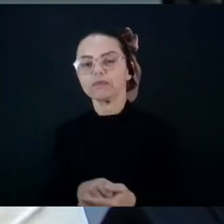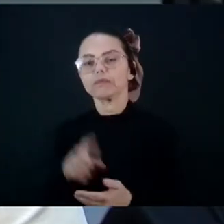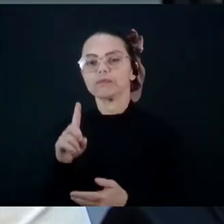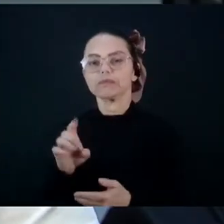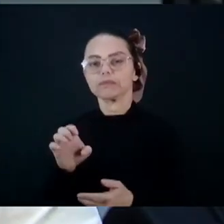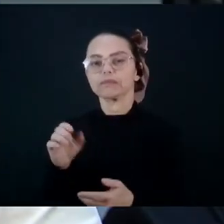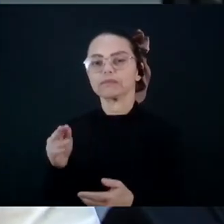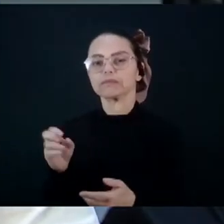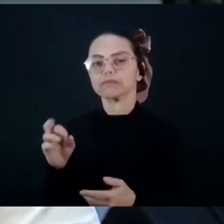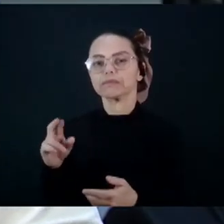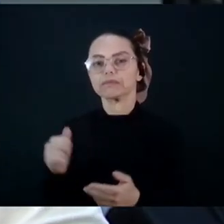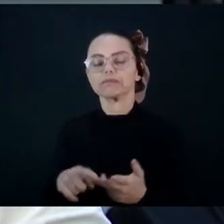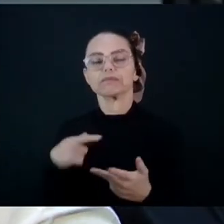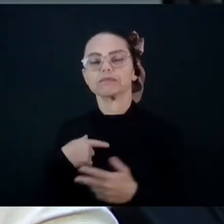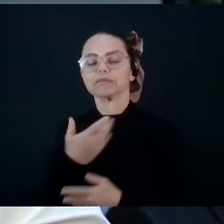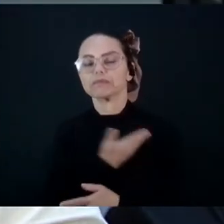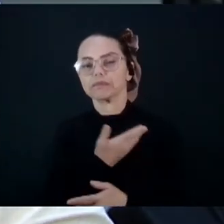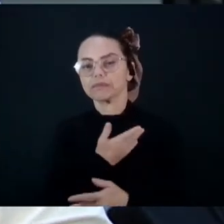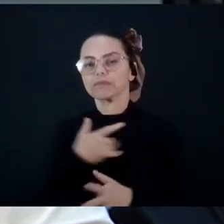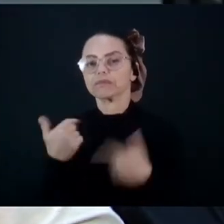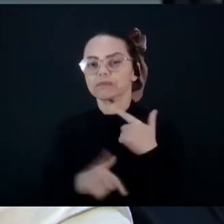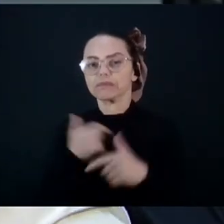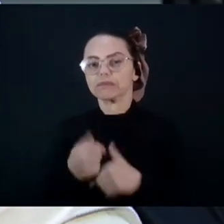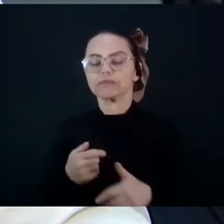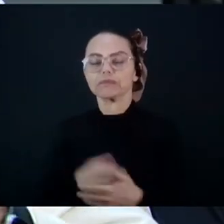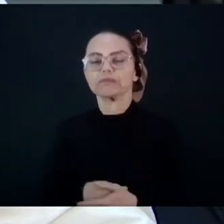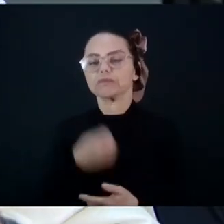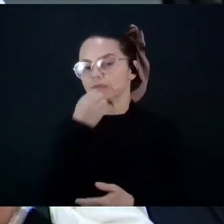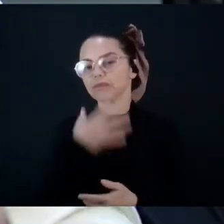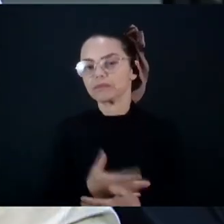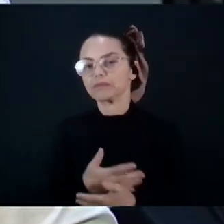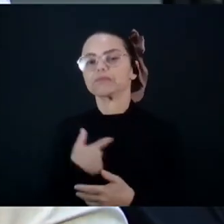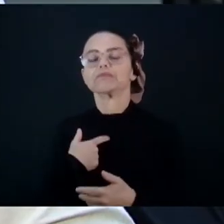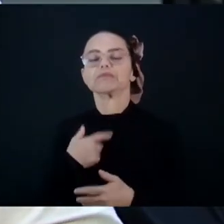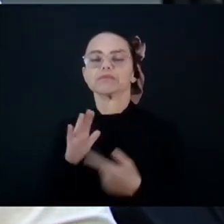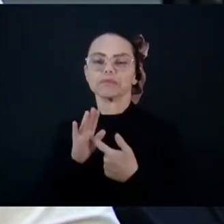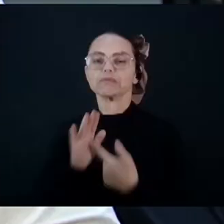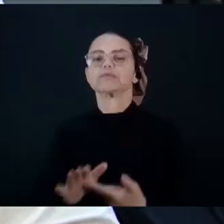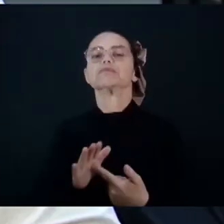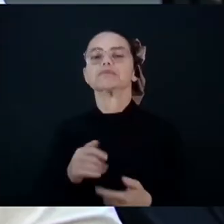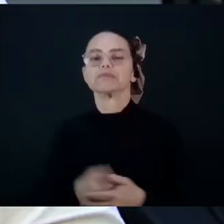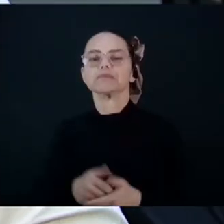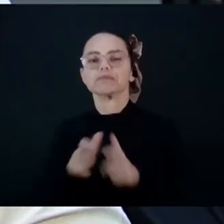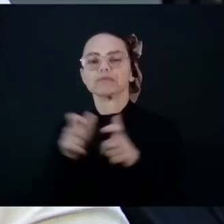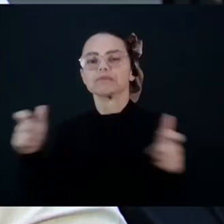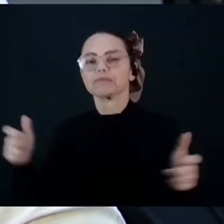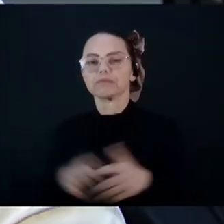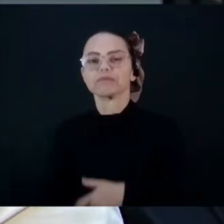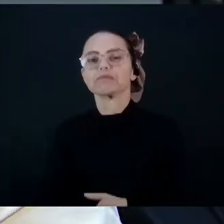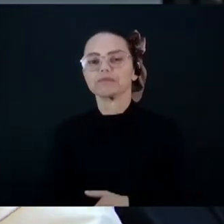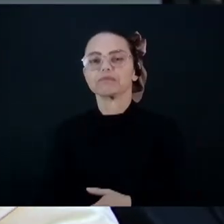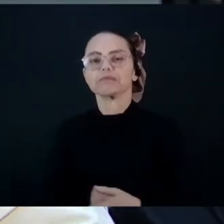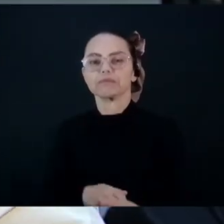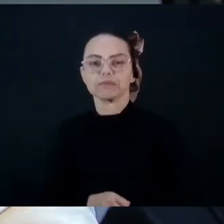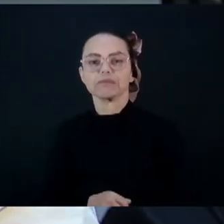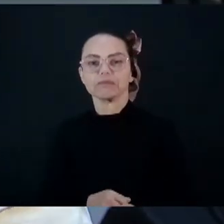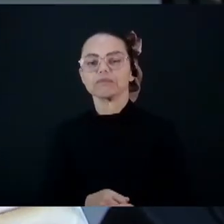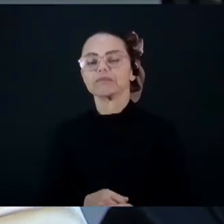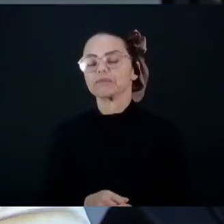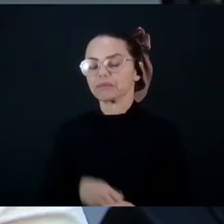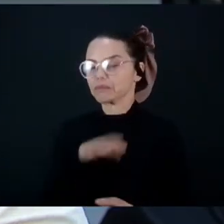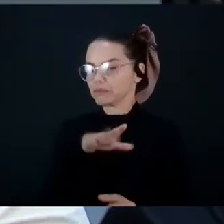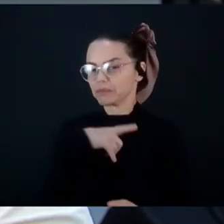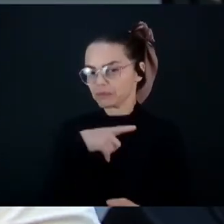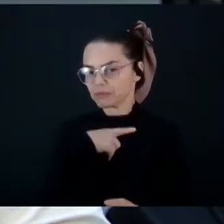novos companheiros aqui que estão entrando na casa, é muito grande para continuar mostrando e aumentando cada vez mais o patamar. Aliás, a gente teve um